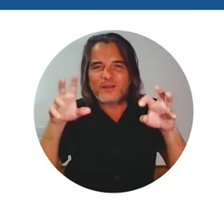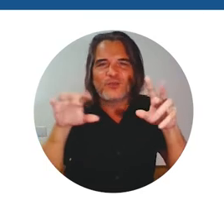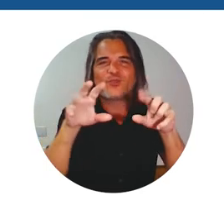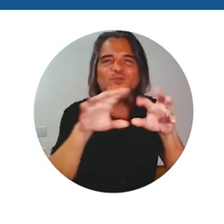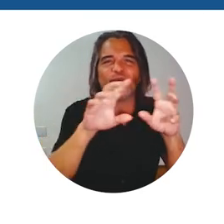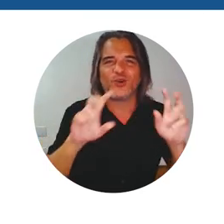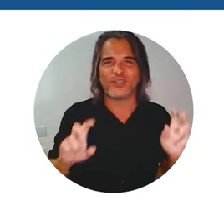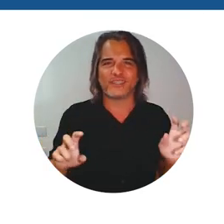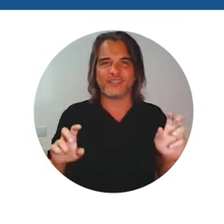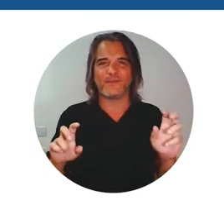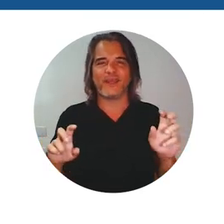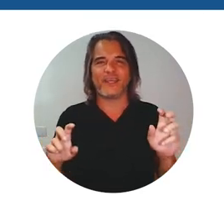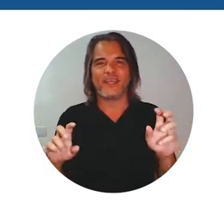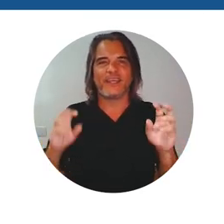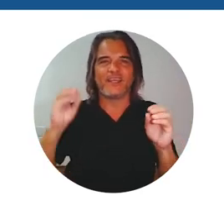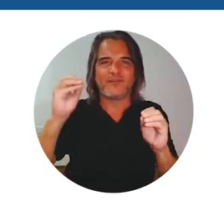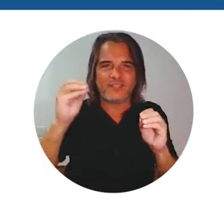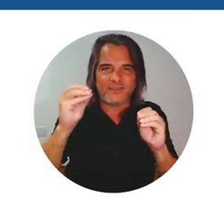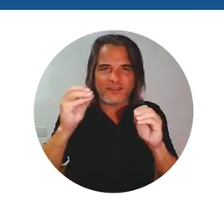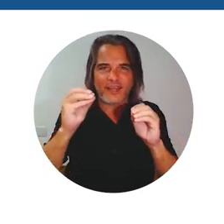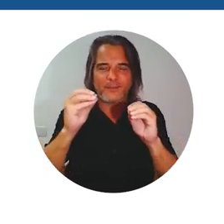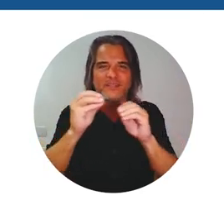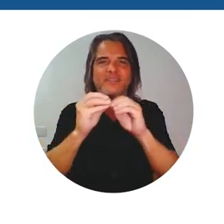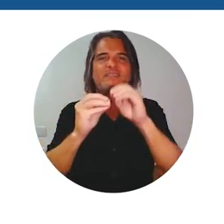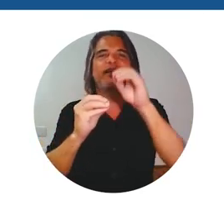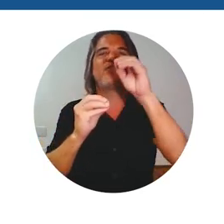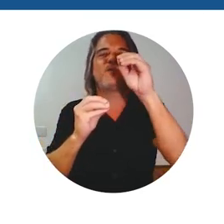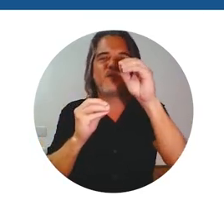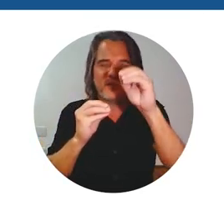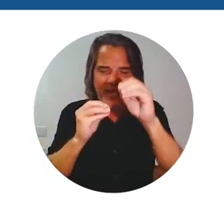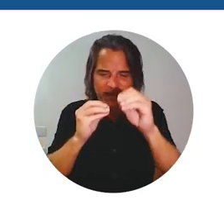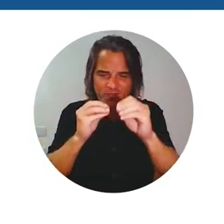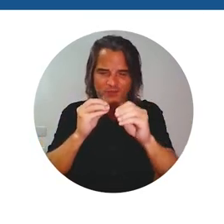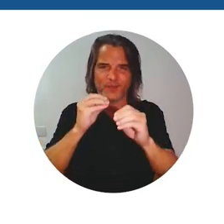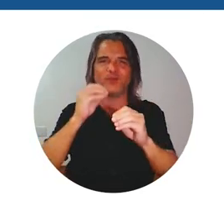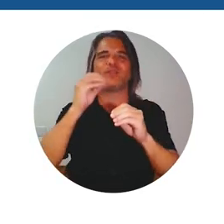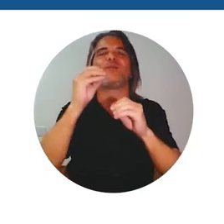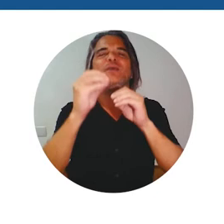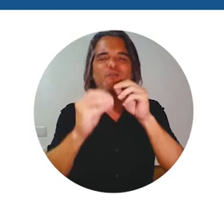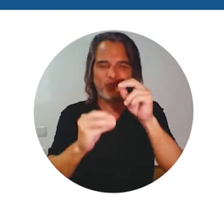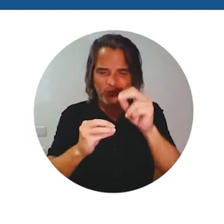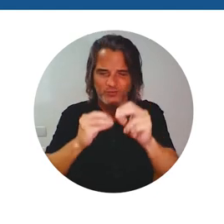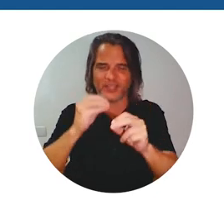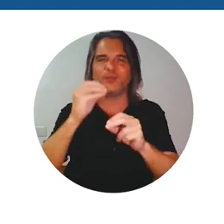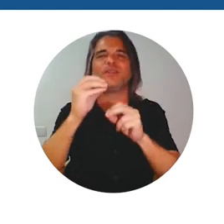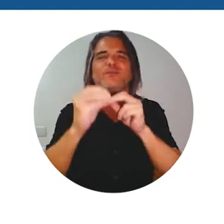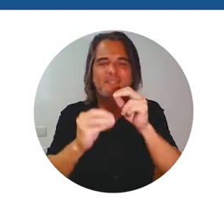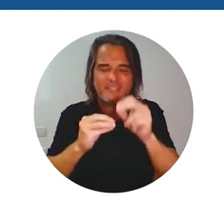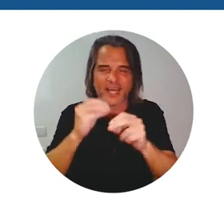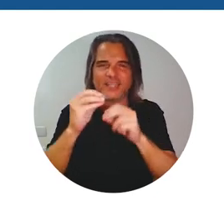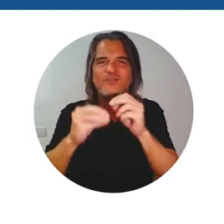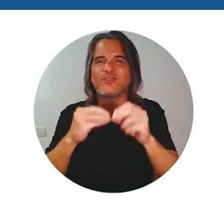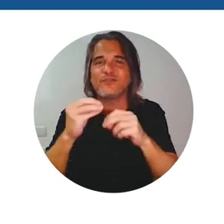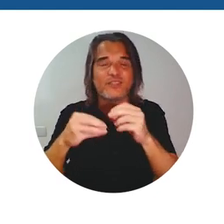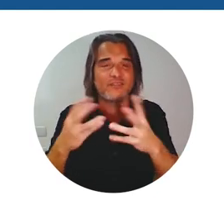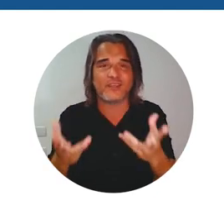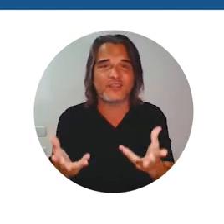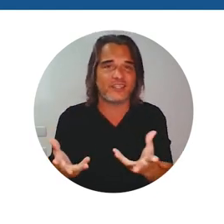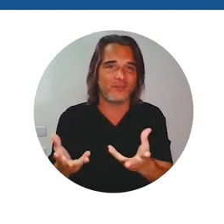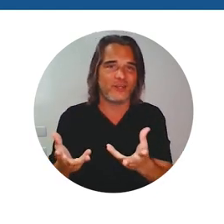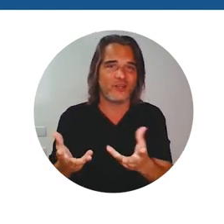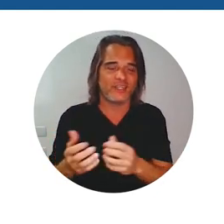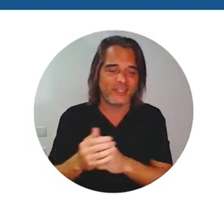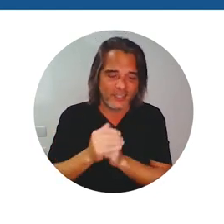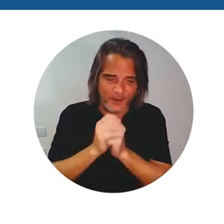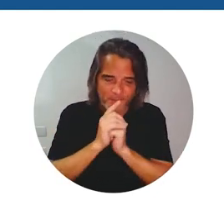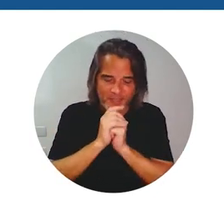essa coisa meio tortuosa, né? Em que você vai pesquisando, obtendo dados, melhorando a pergunta e obtendo mais dados, e você vai